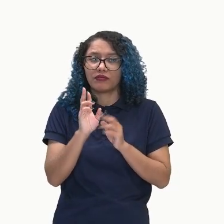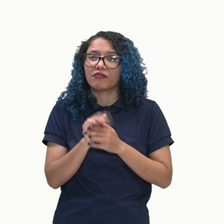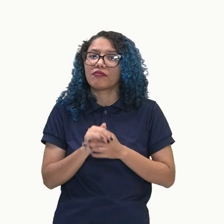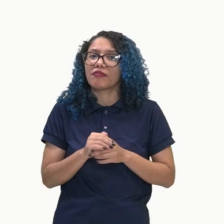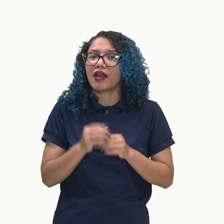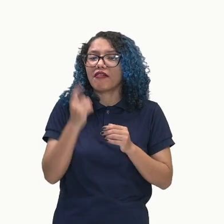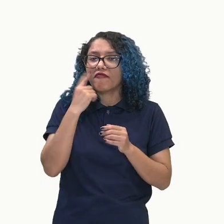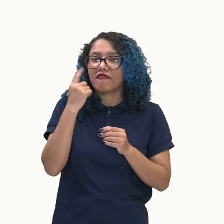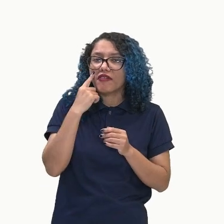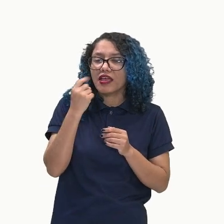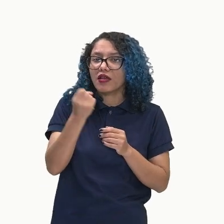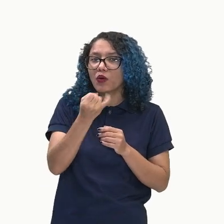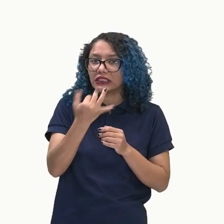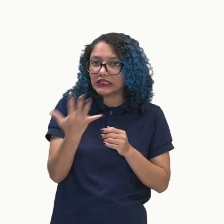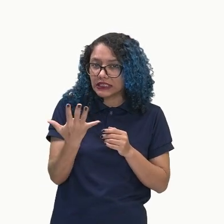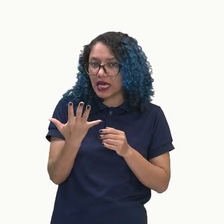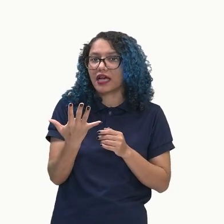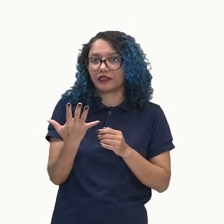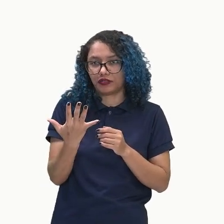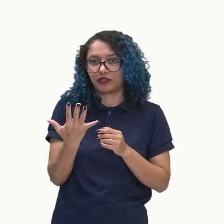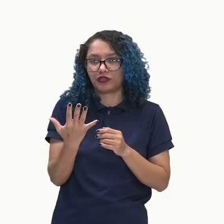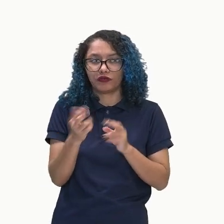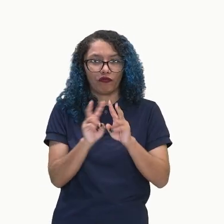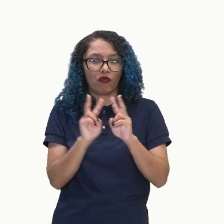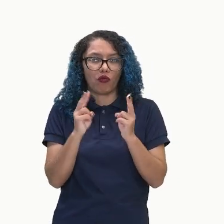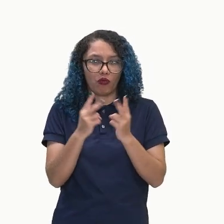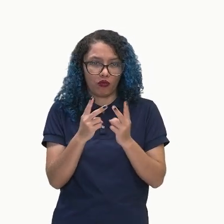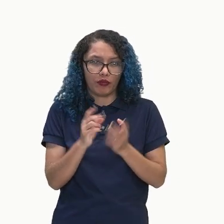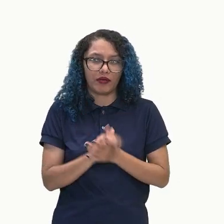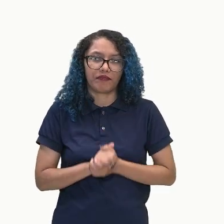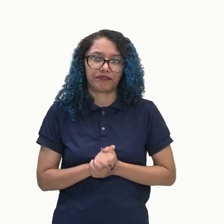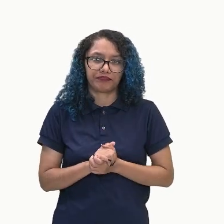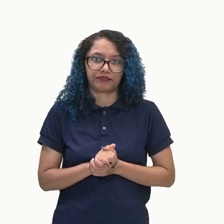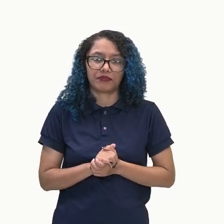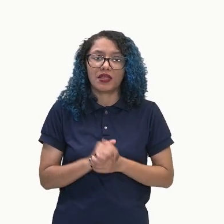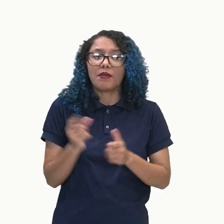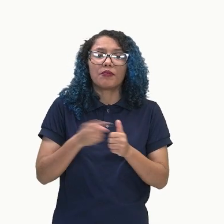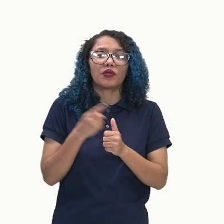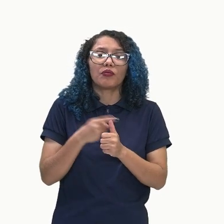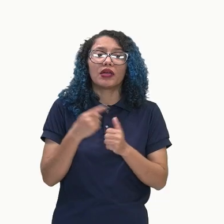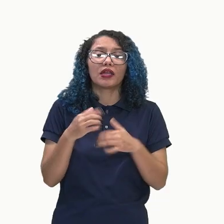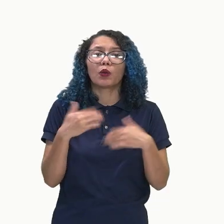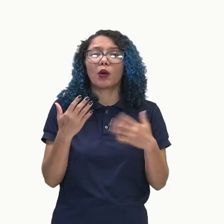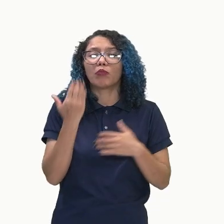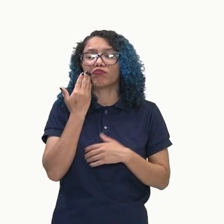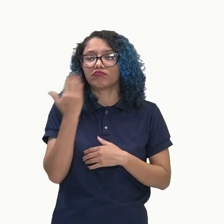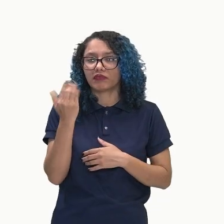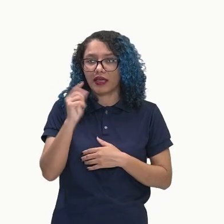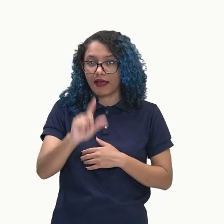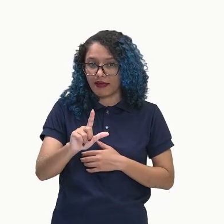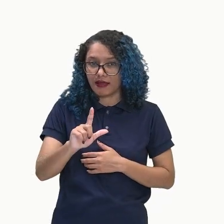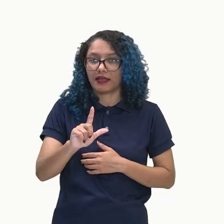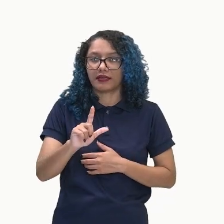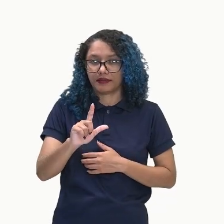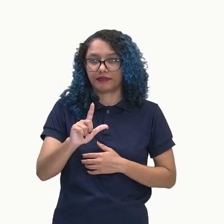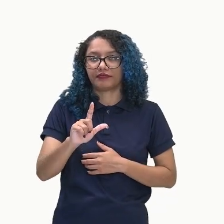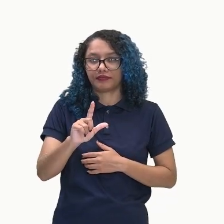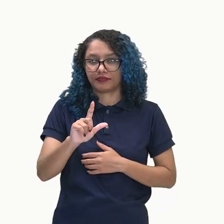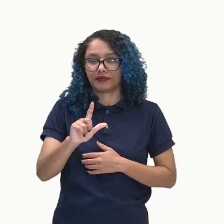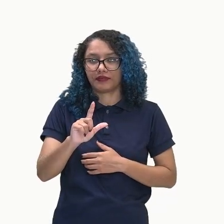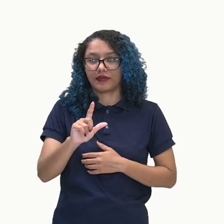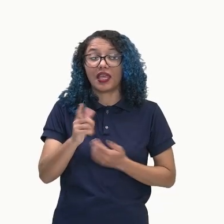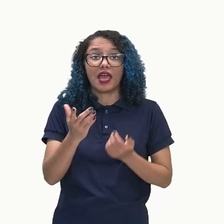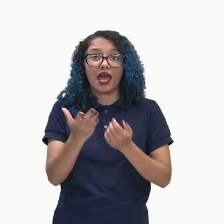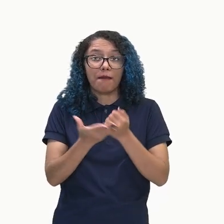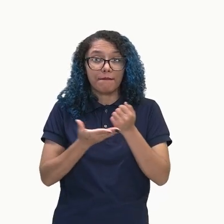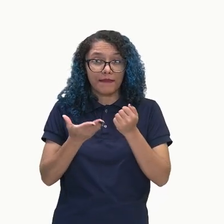capacidade. A primeira aí unidade é o litro. E essa unidade aqui é a unidade